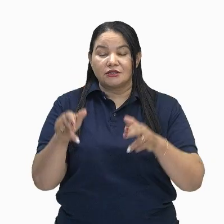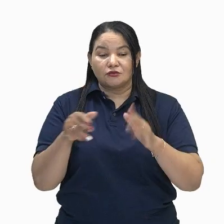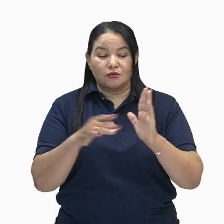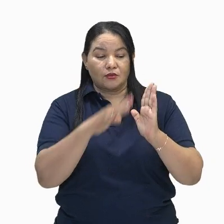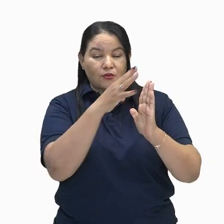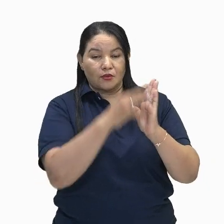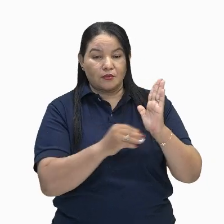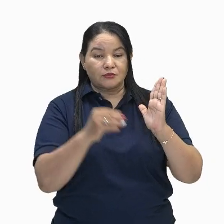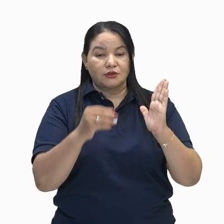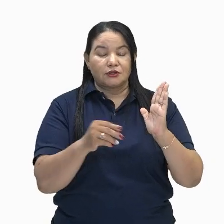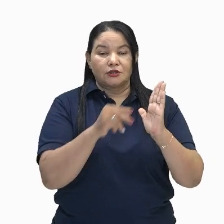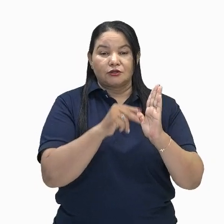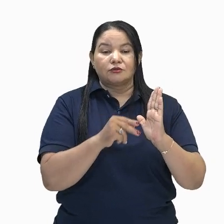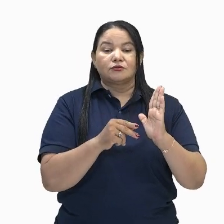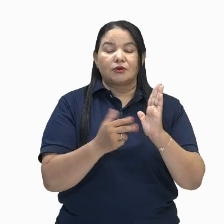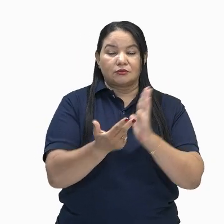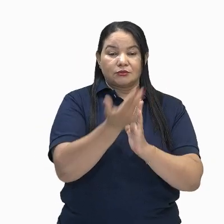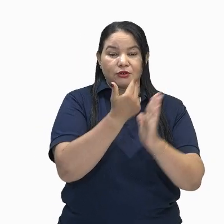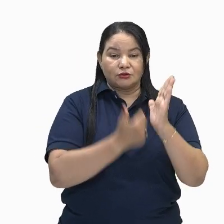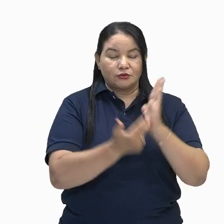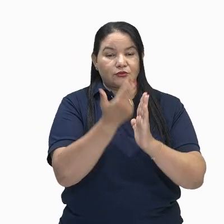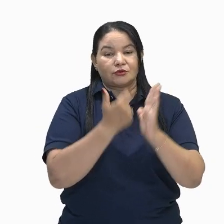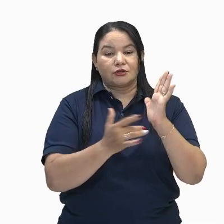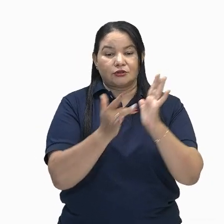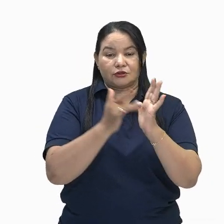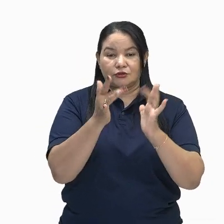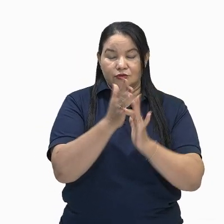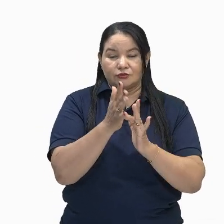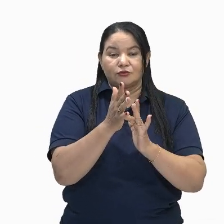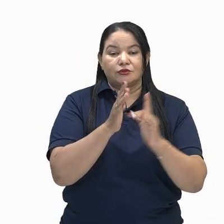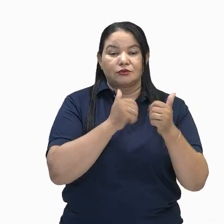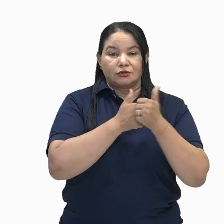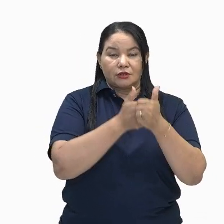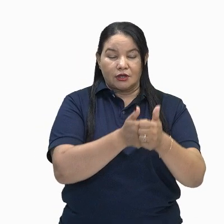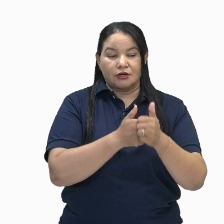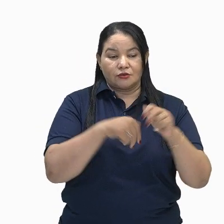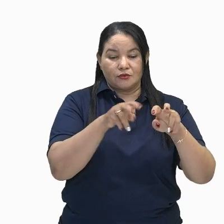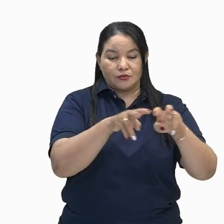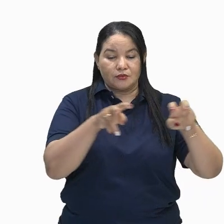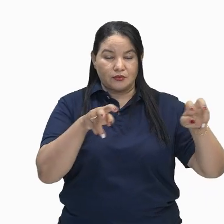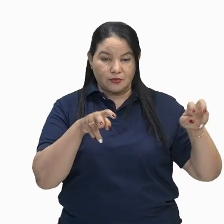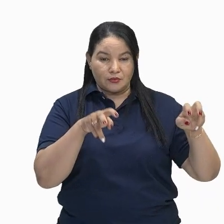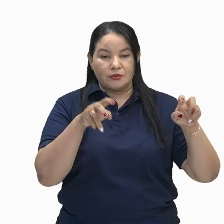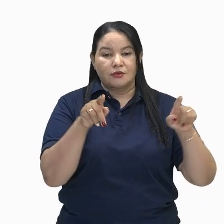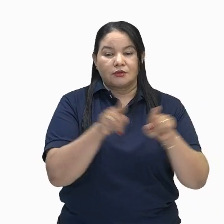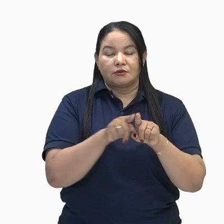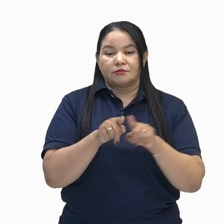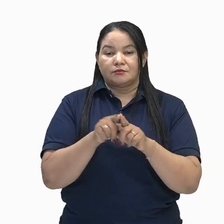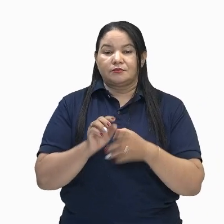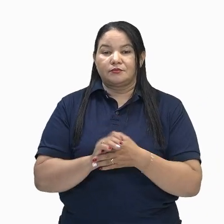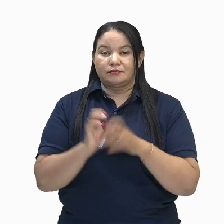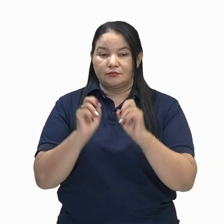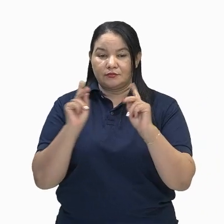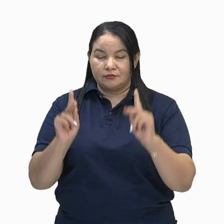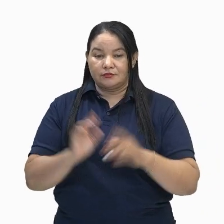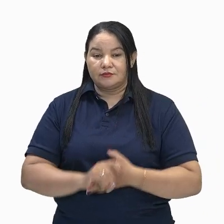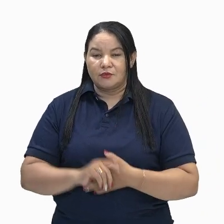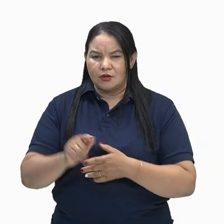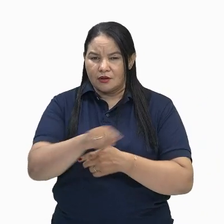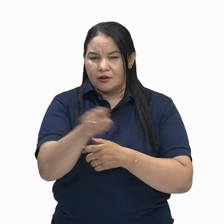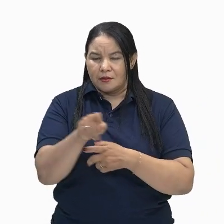mesmos gestos, né, que os discípulos de Jesus estavam fazendo na obra de Leonardo da Vinci.